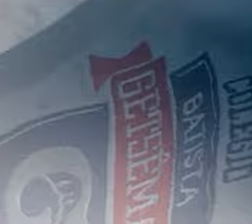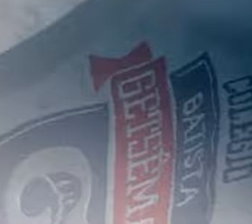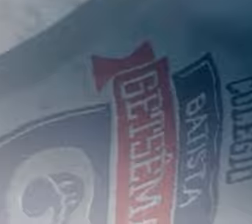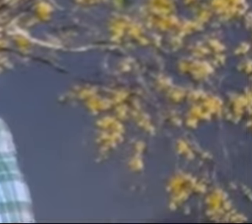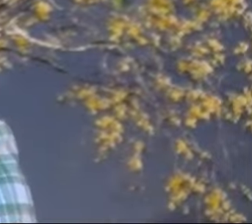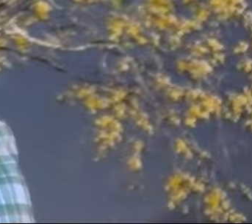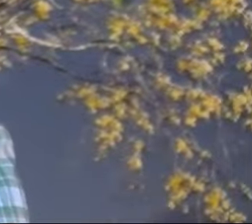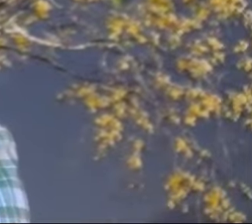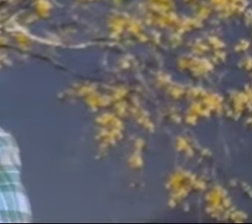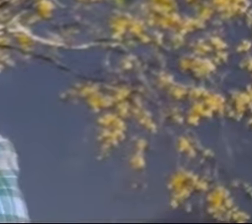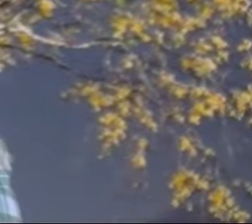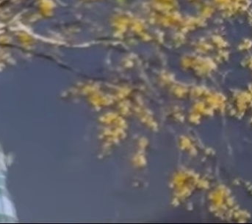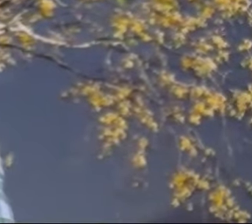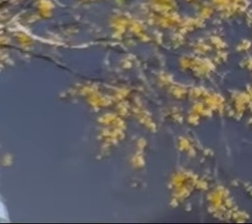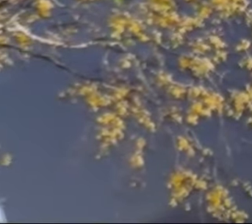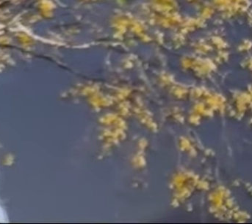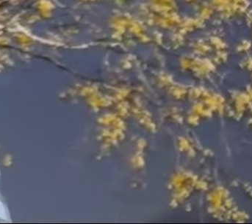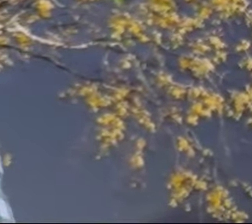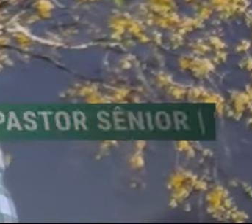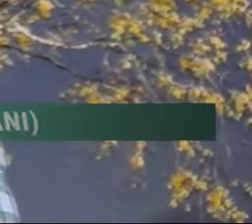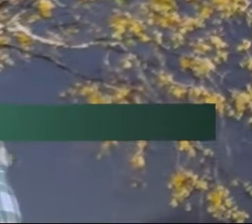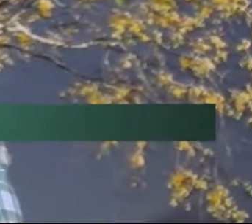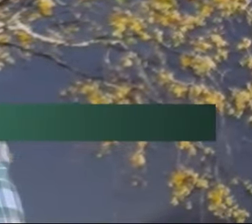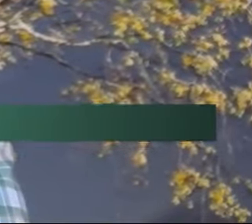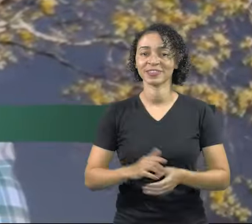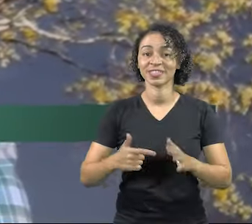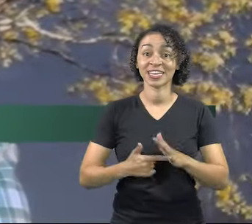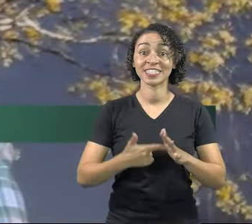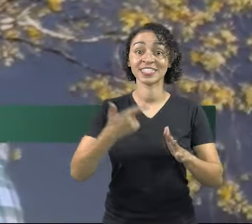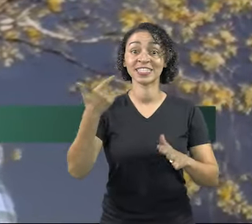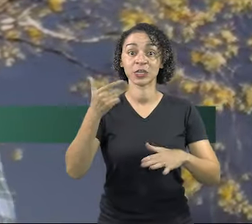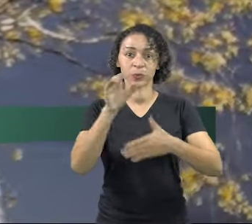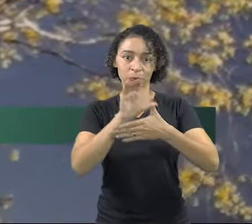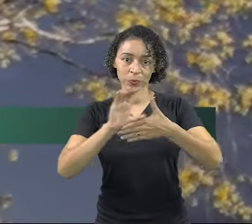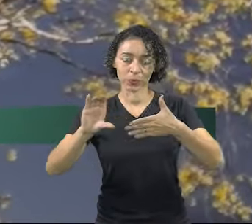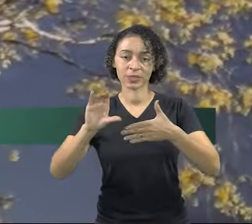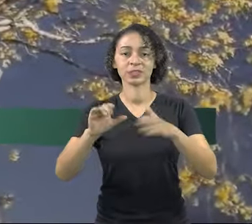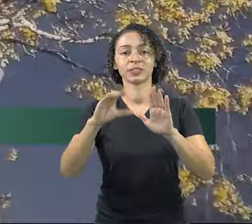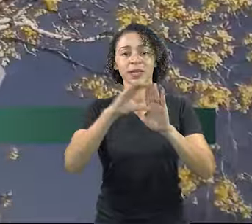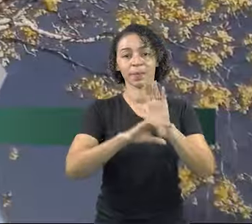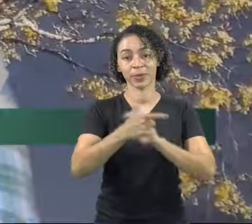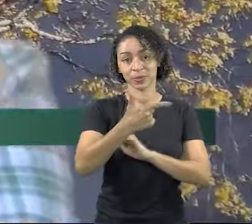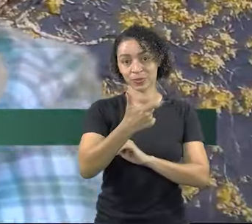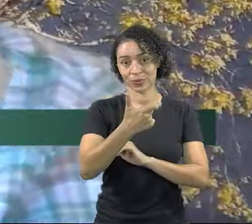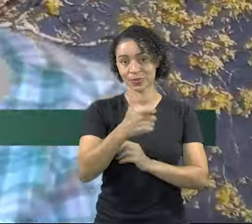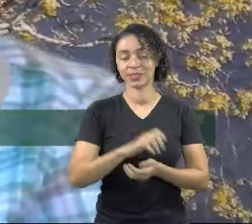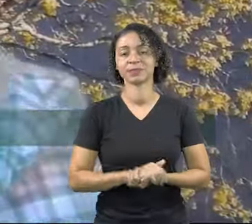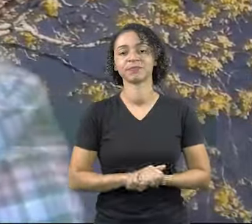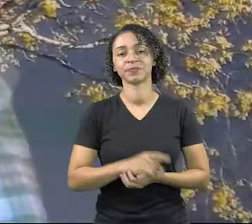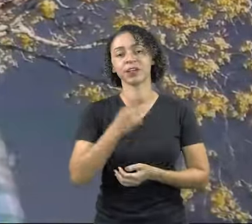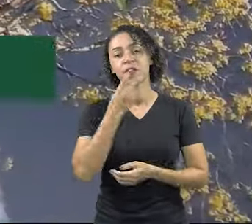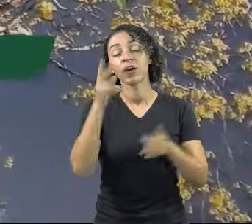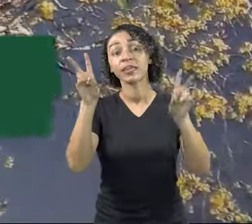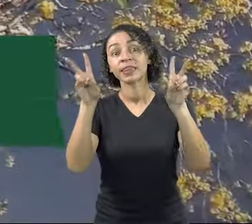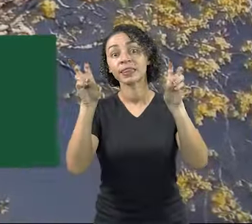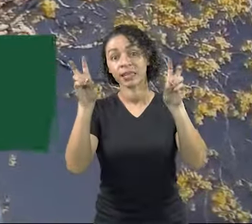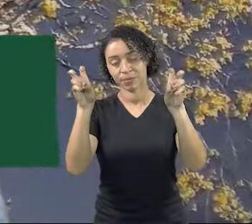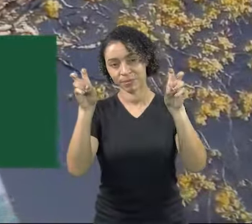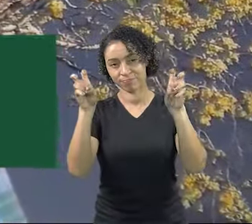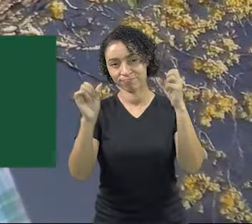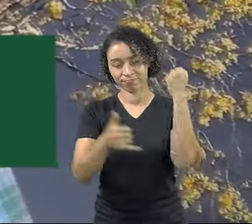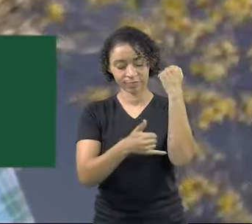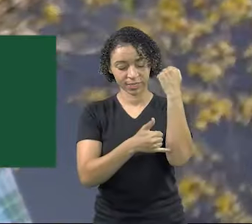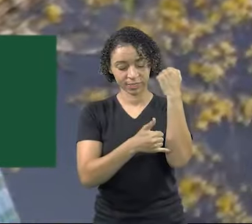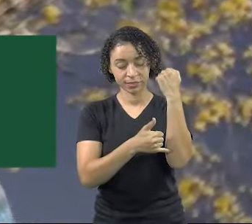vidas segundo Coríntios Capítulo 12 eu vou falar sobre a o espinho na